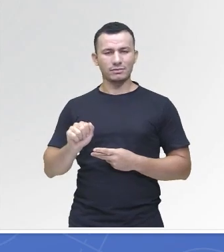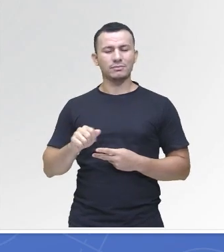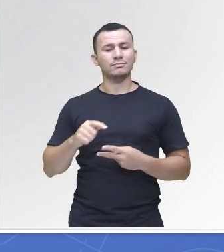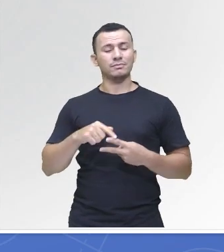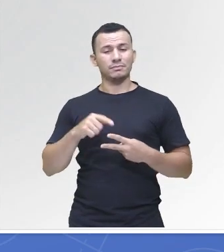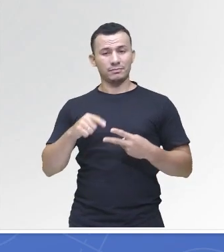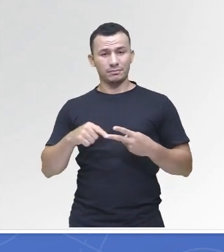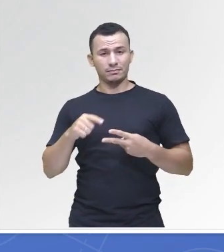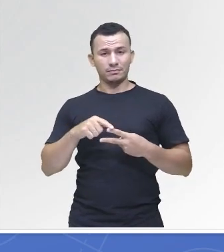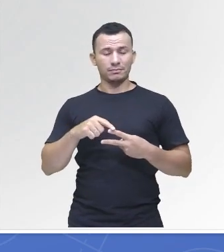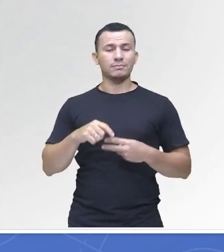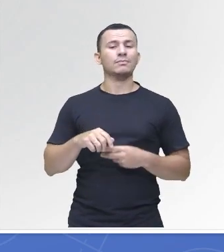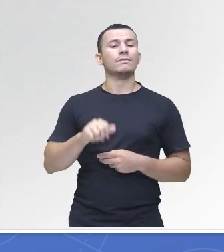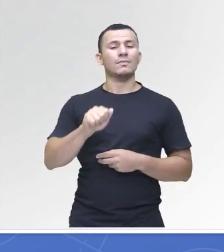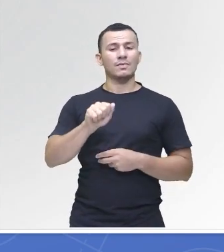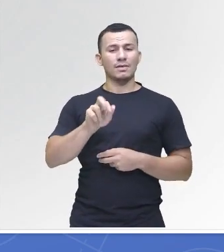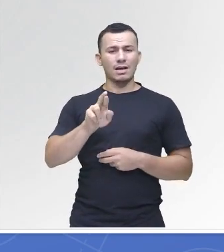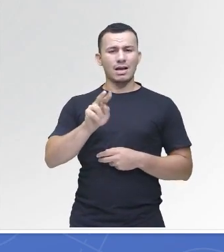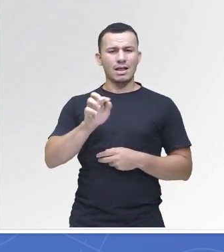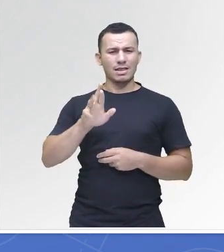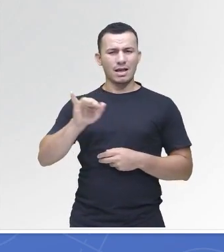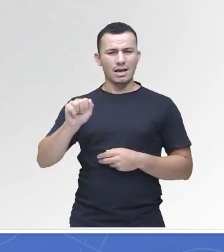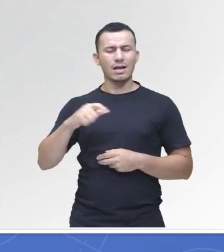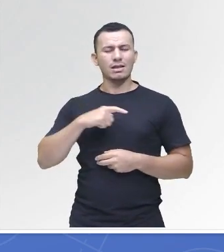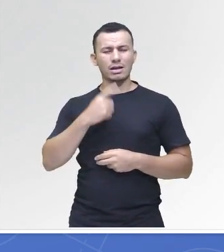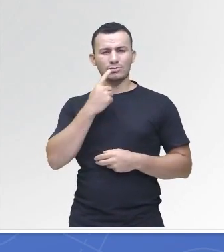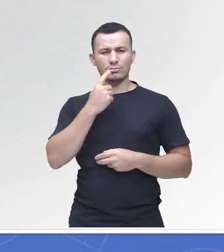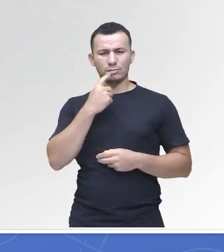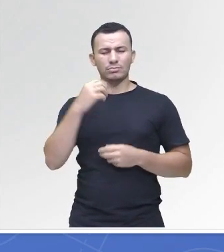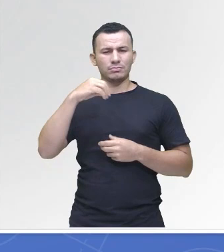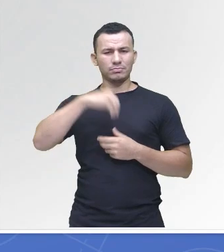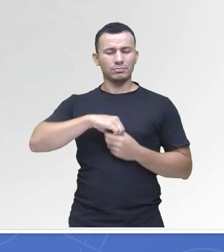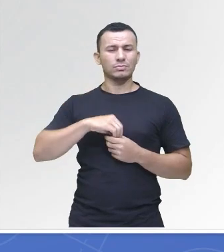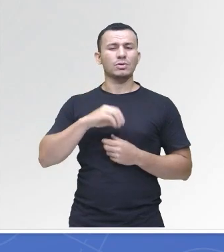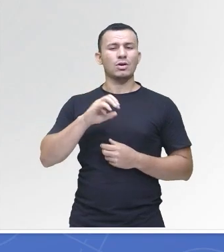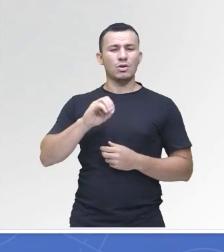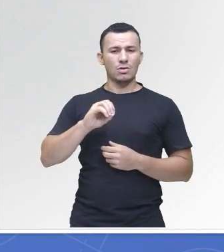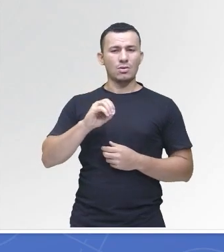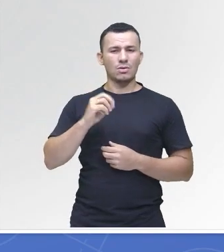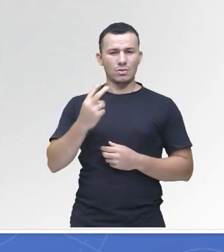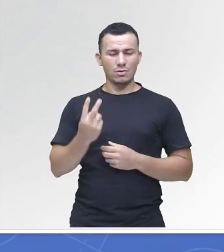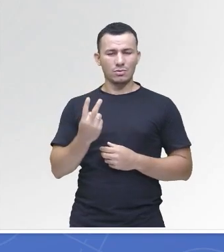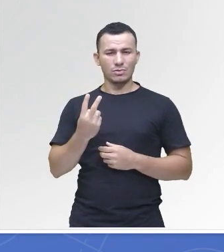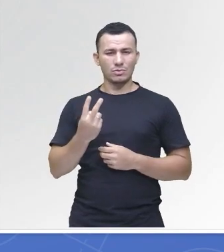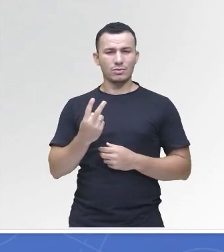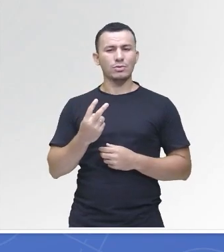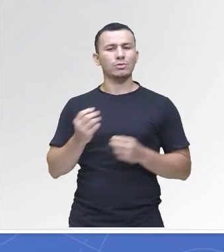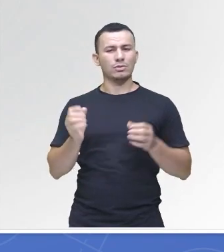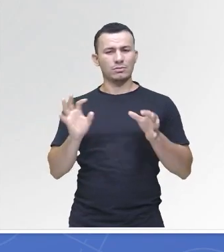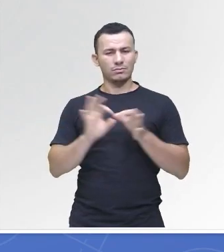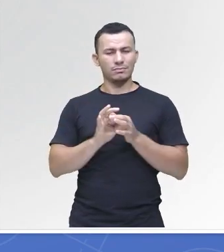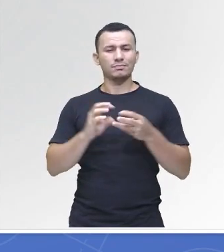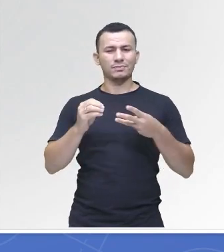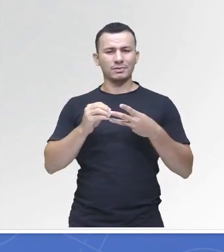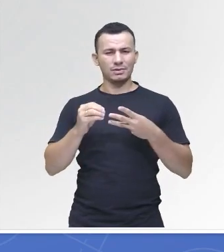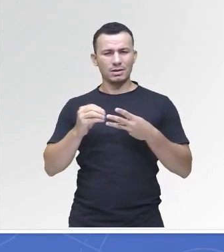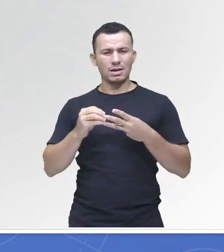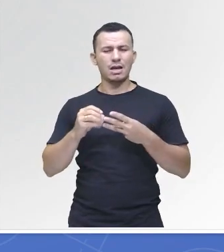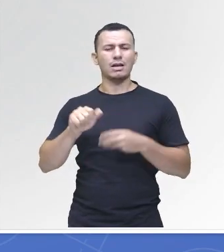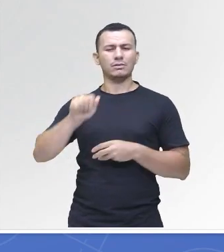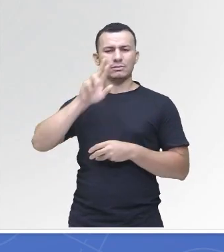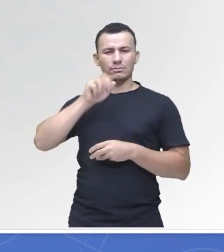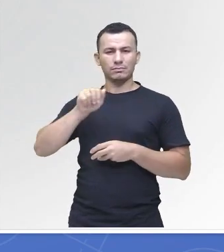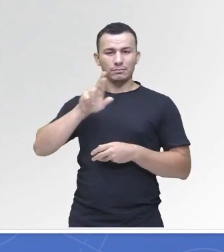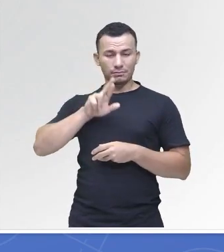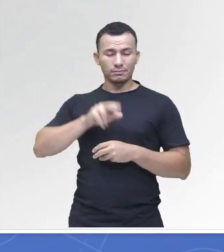artéria vai levar o quê? O sangue rico em oxigênio que precisa chegar nas nossas células para realizar o seu metabolismo, né? A sua respiração